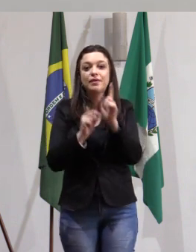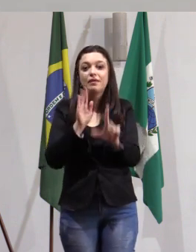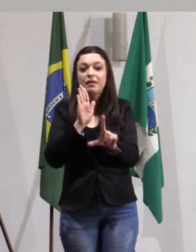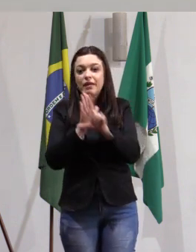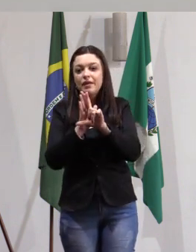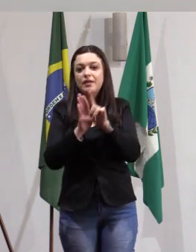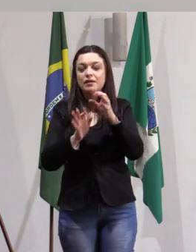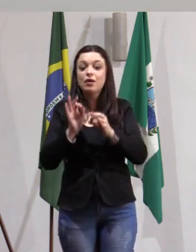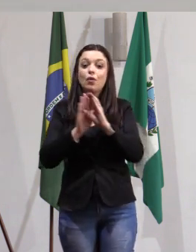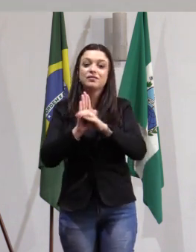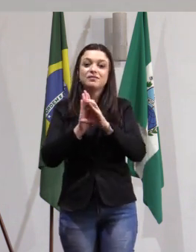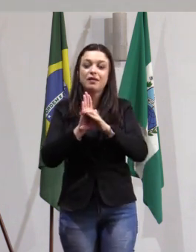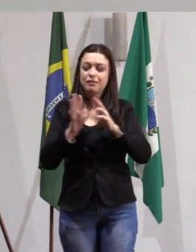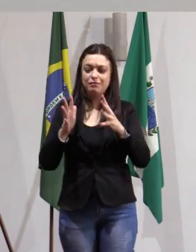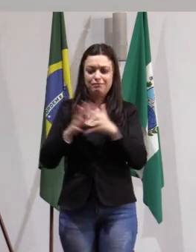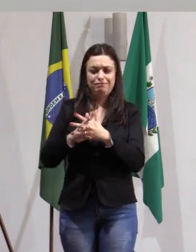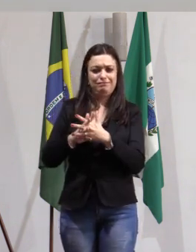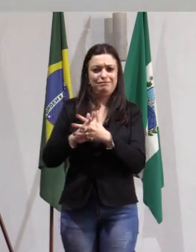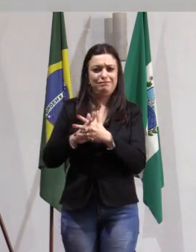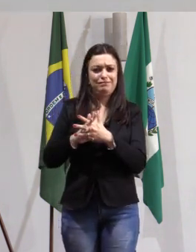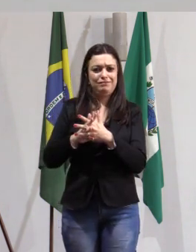imprecisões conceituais.